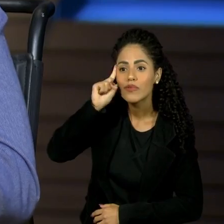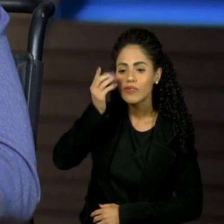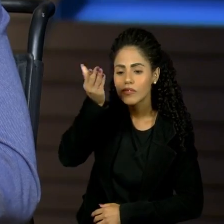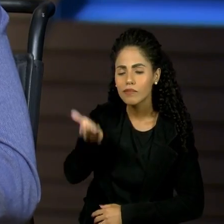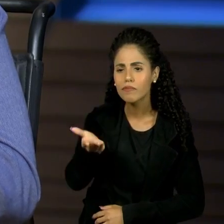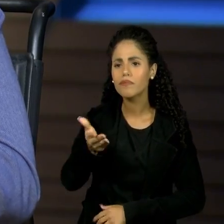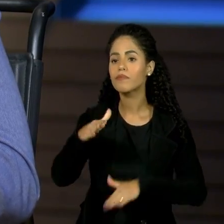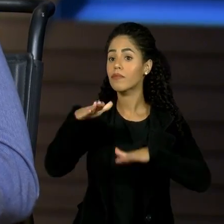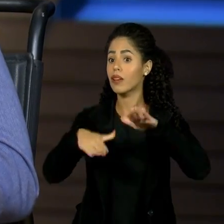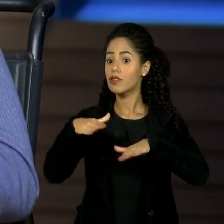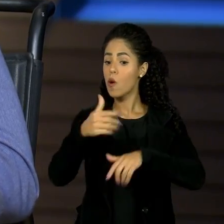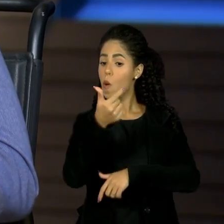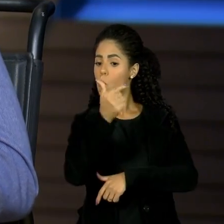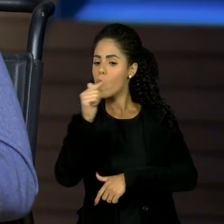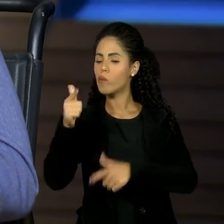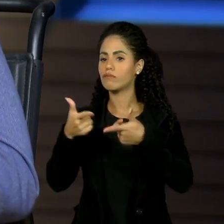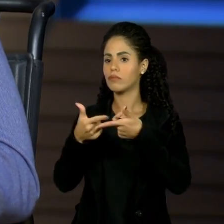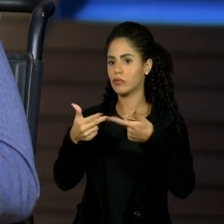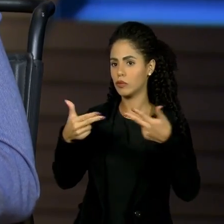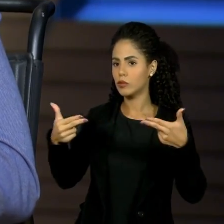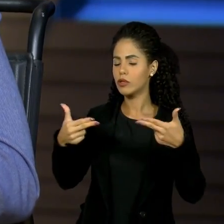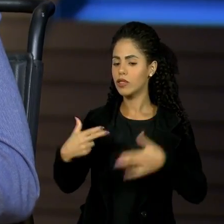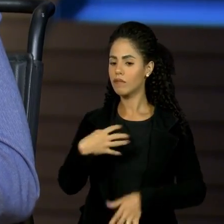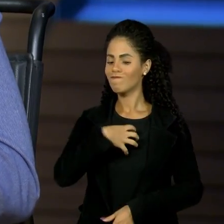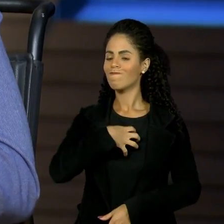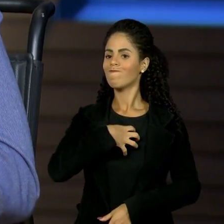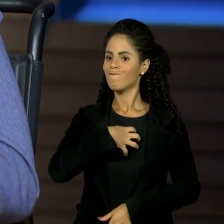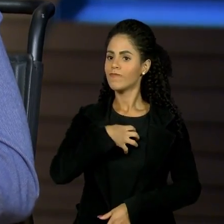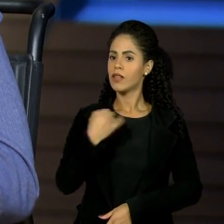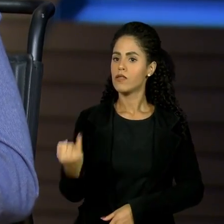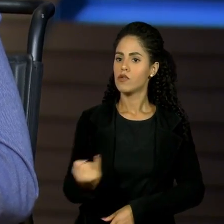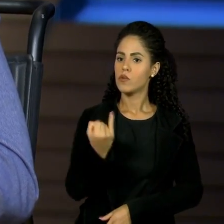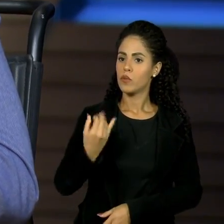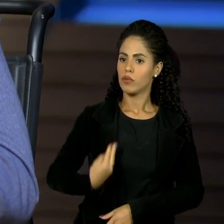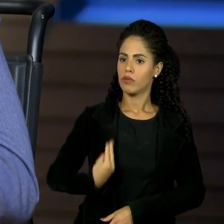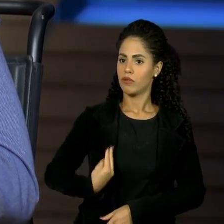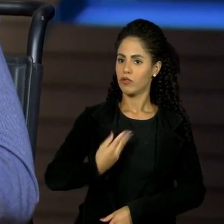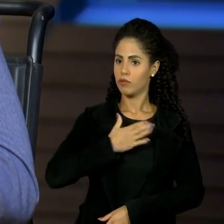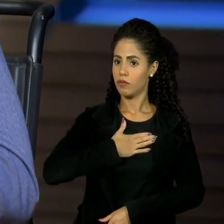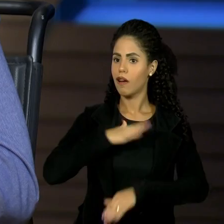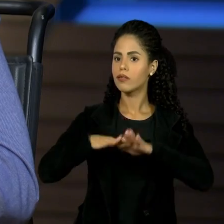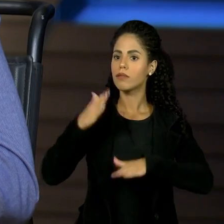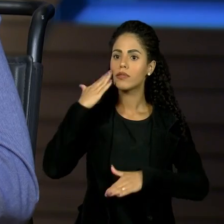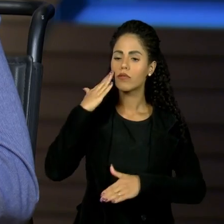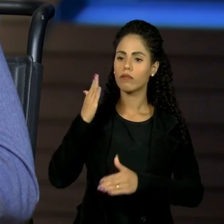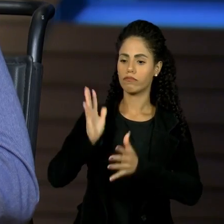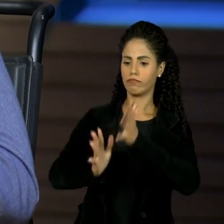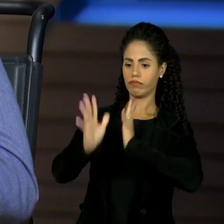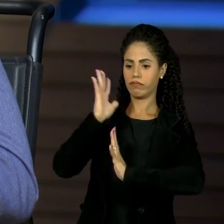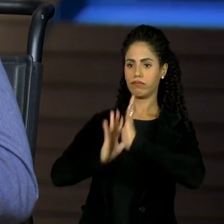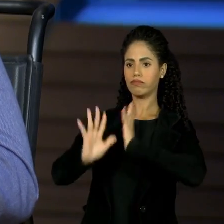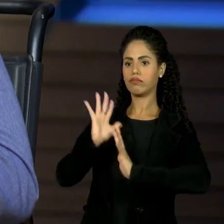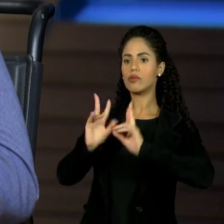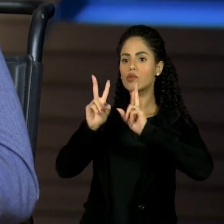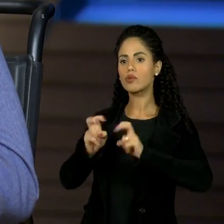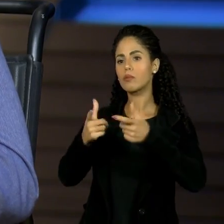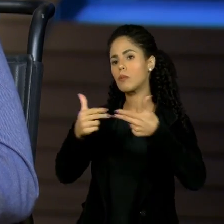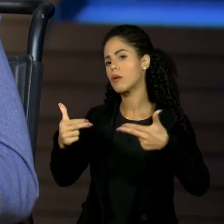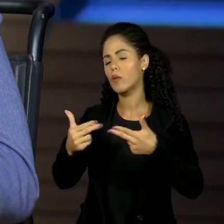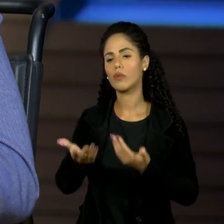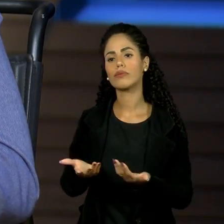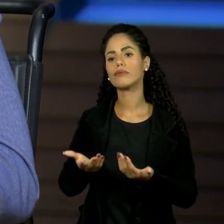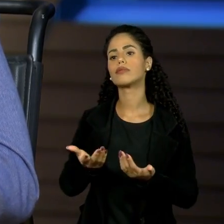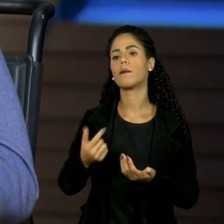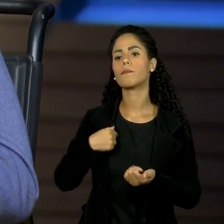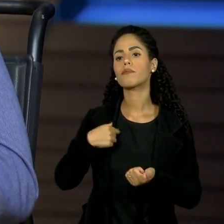tenho muitas outras coisas que dão sentido à minha vida, que se alguém conversa comigo sobre prognóstico,